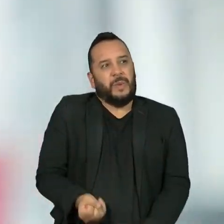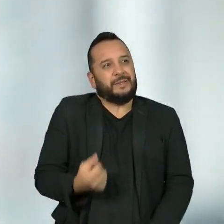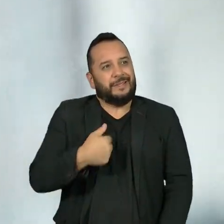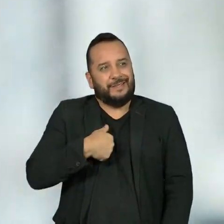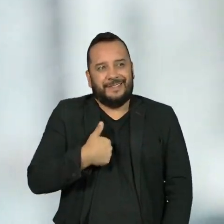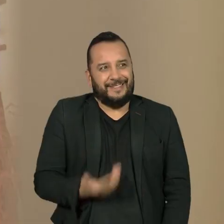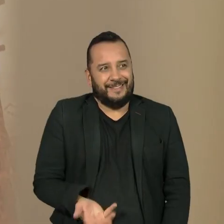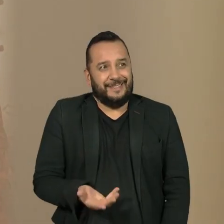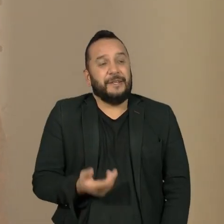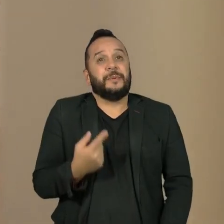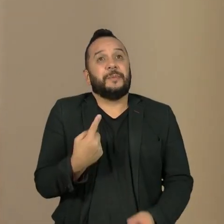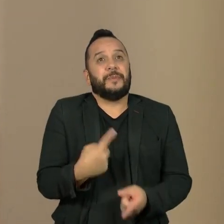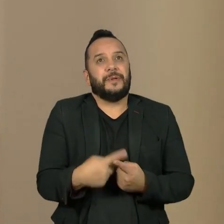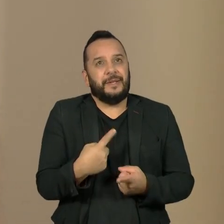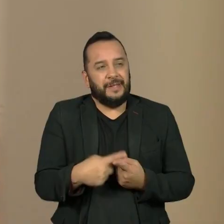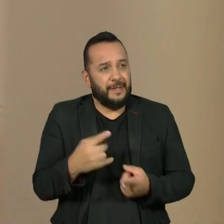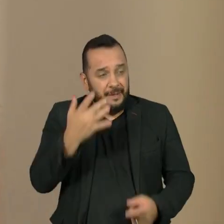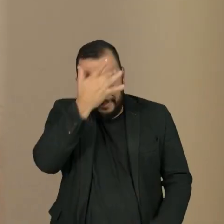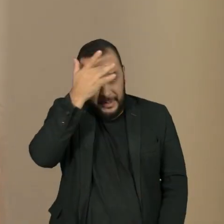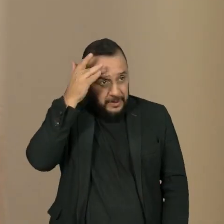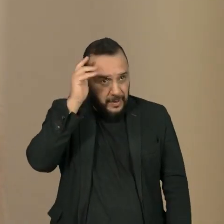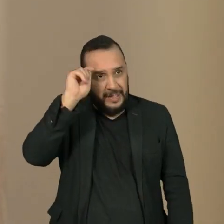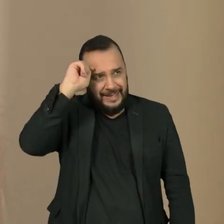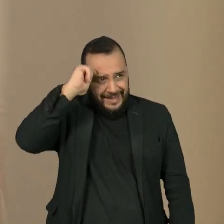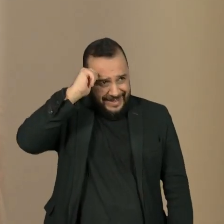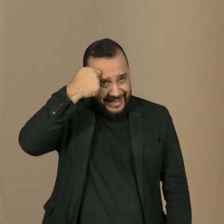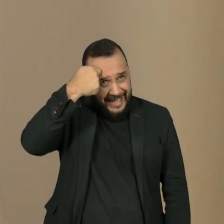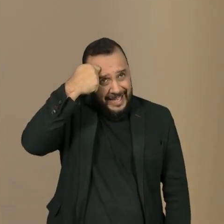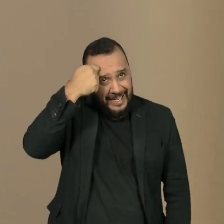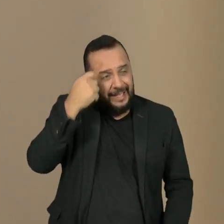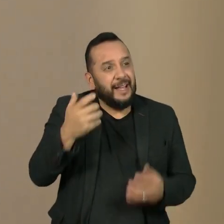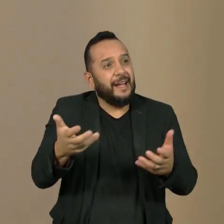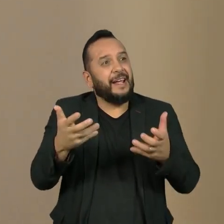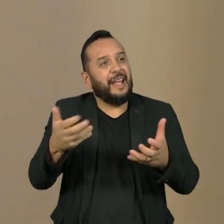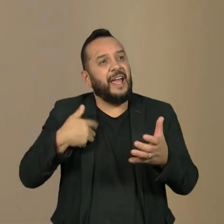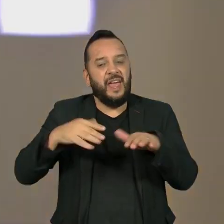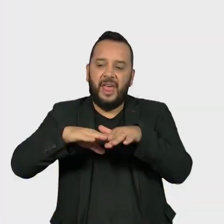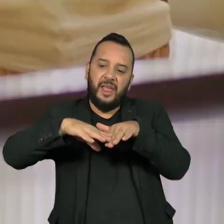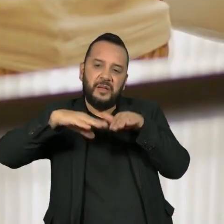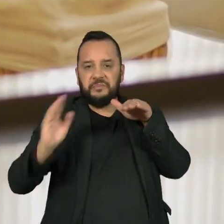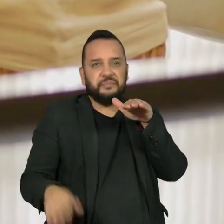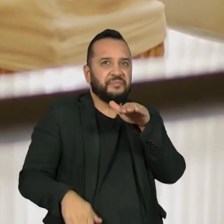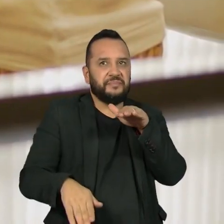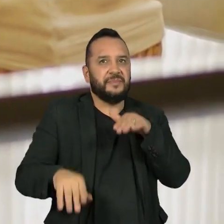tampouco desejam ver pessoas negras fora do espaço de subserviência.